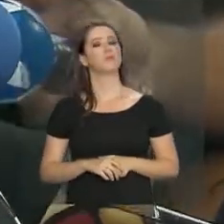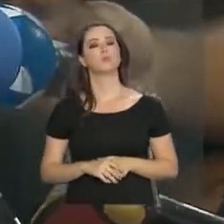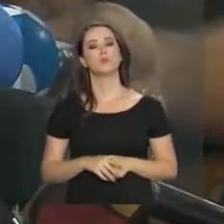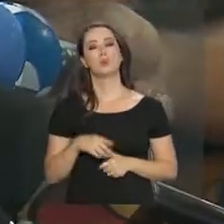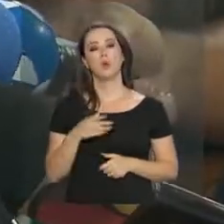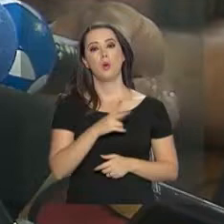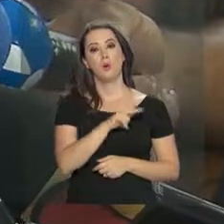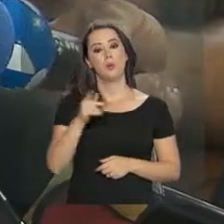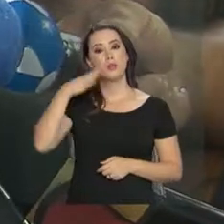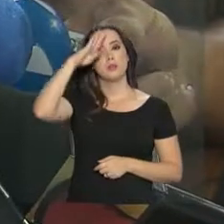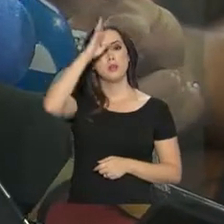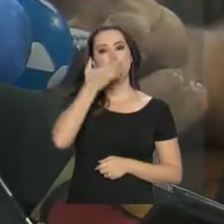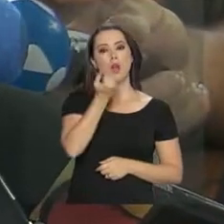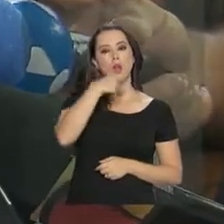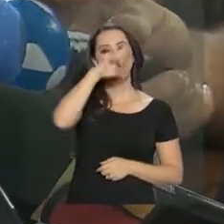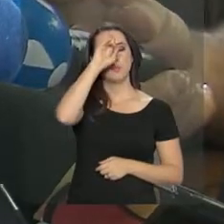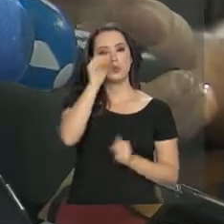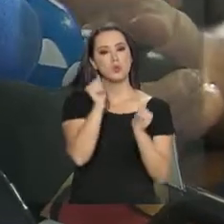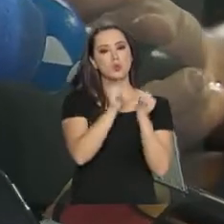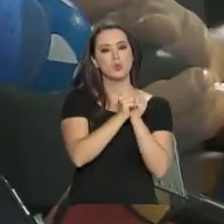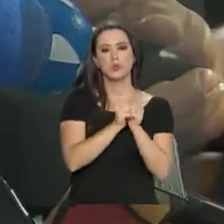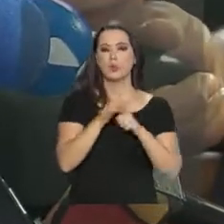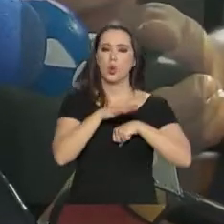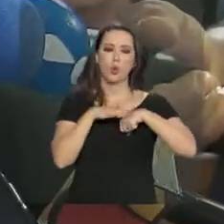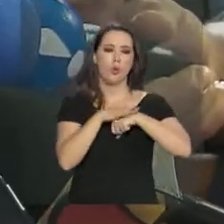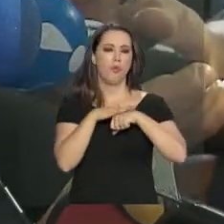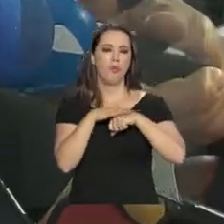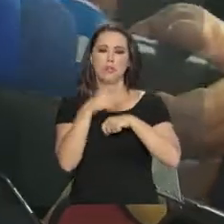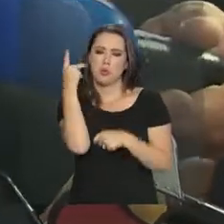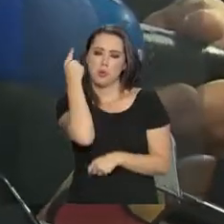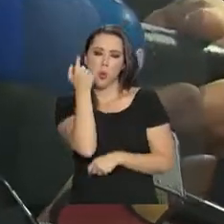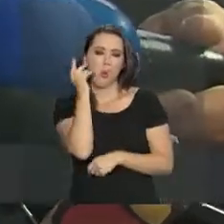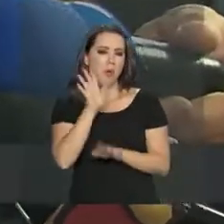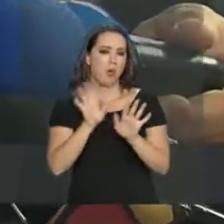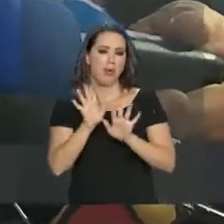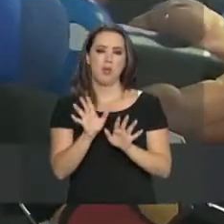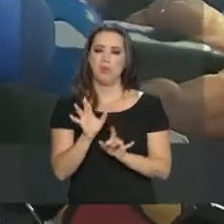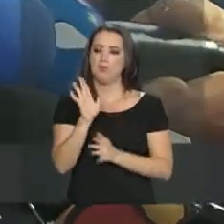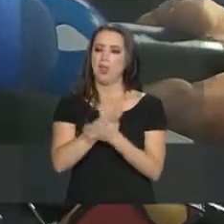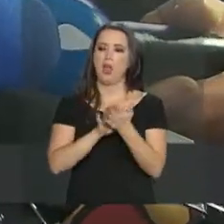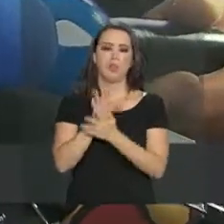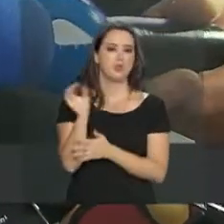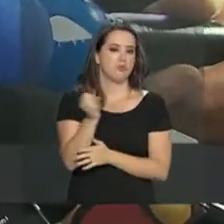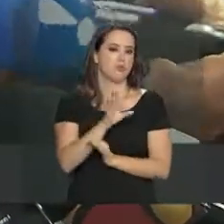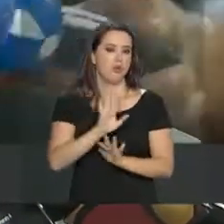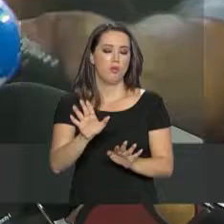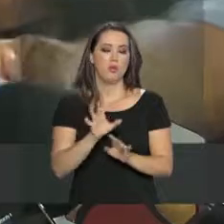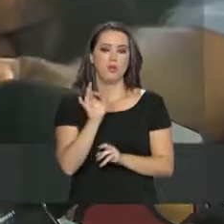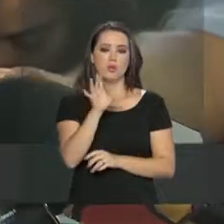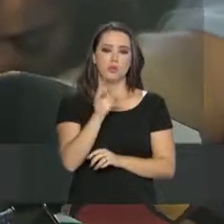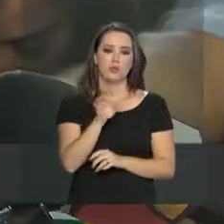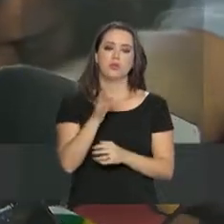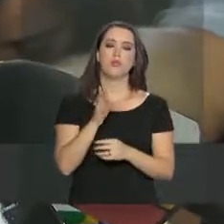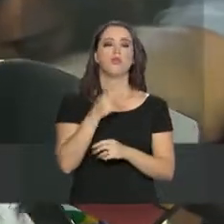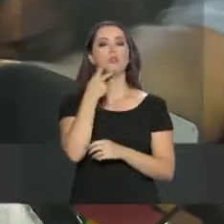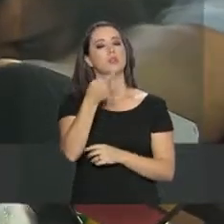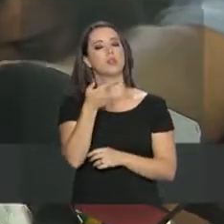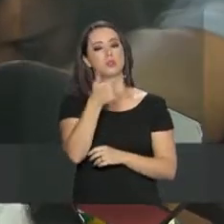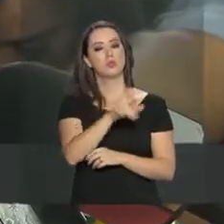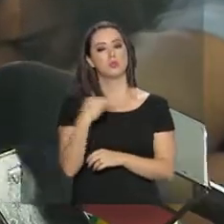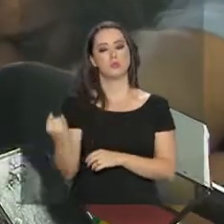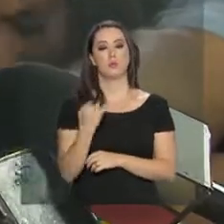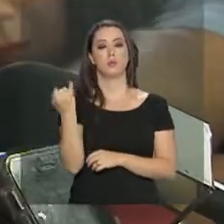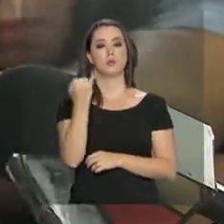nos com conversa de vida e camarada no trator nada de especial nada de novo a não ser reforçar realmente a